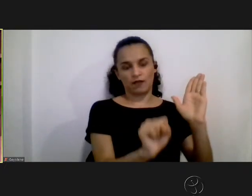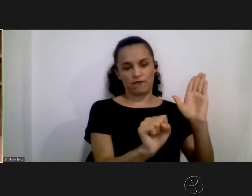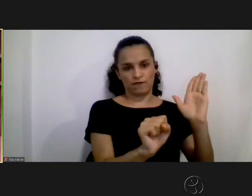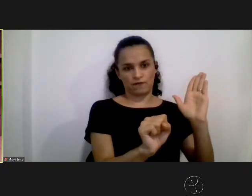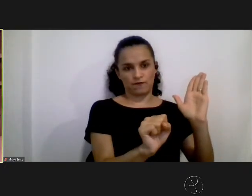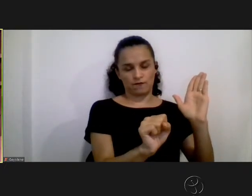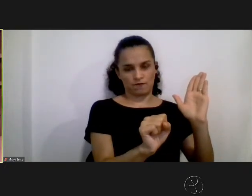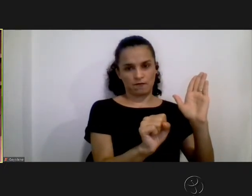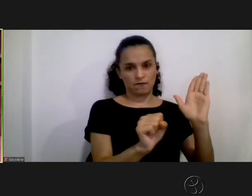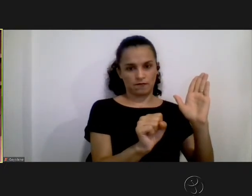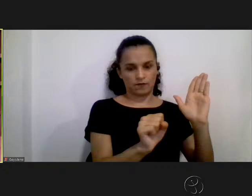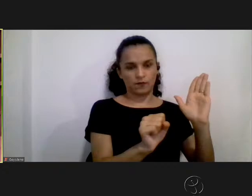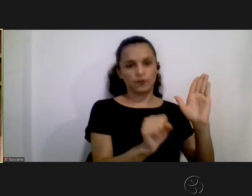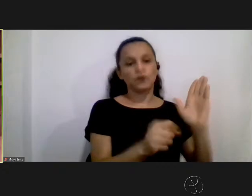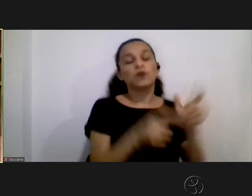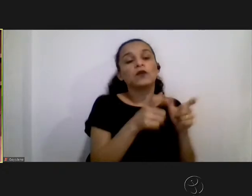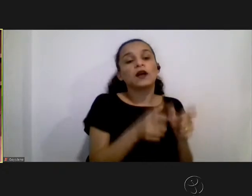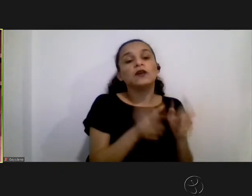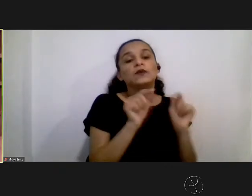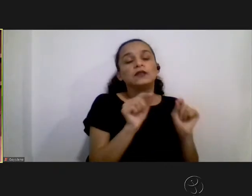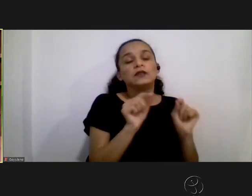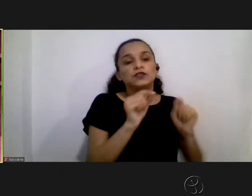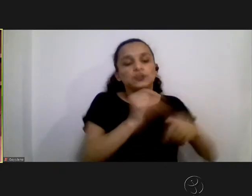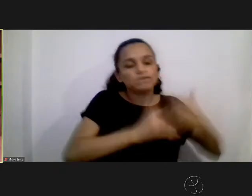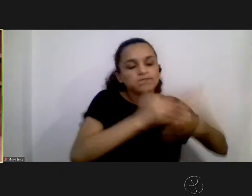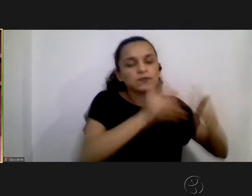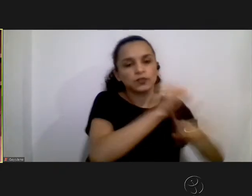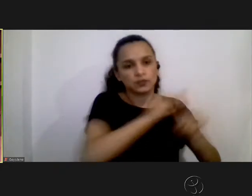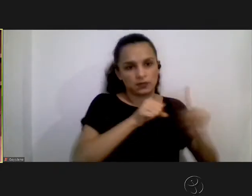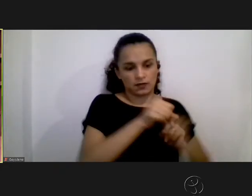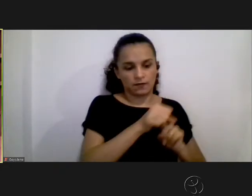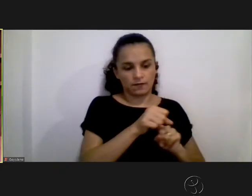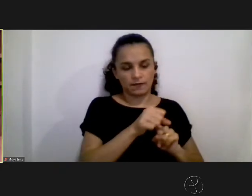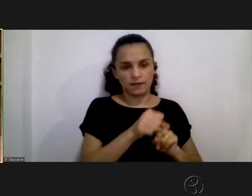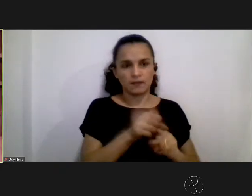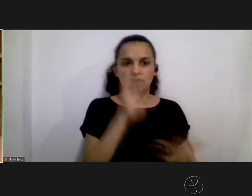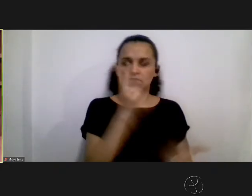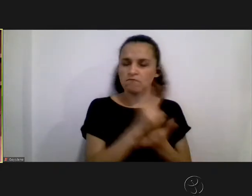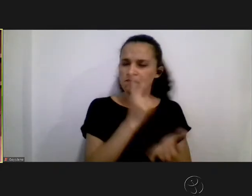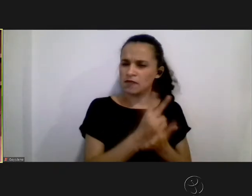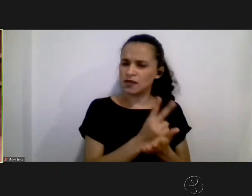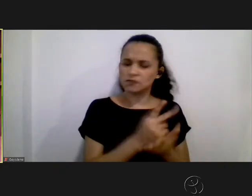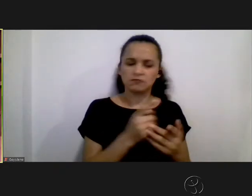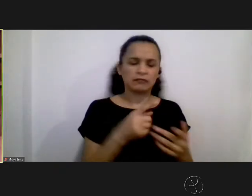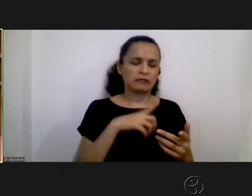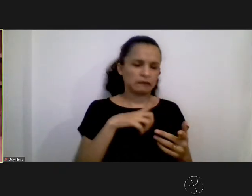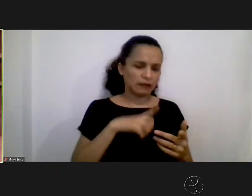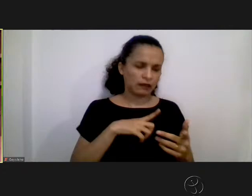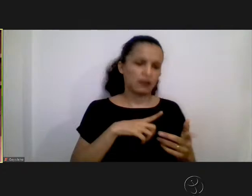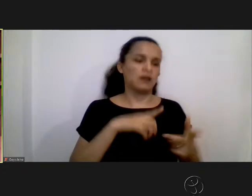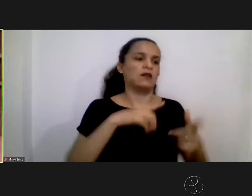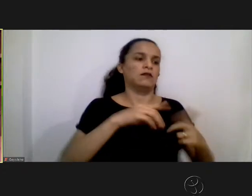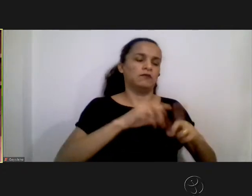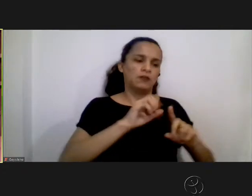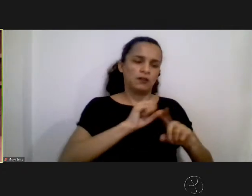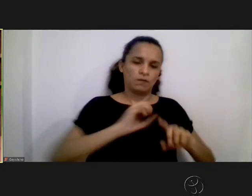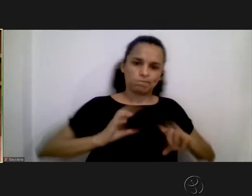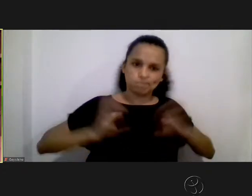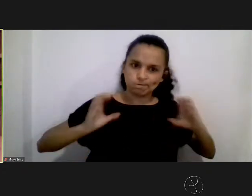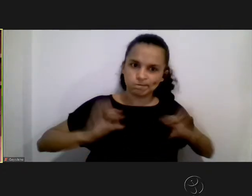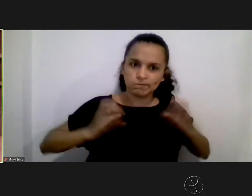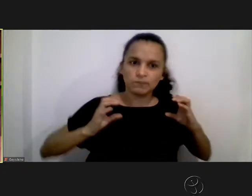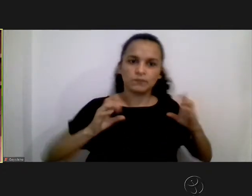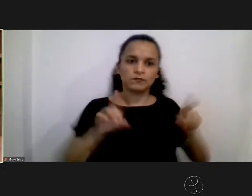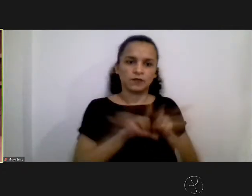que, apesar de grande riqueza e poderes e vantagens